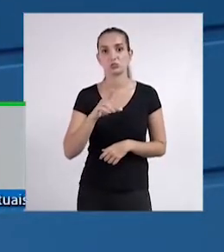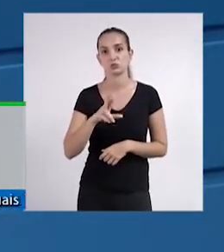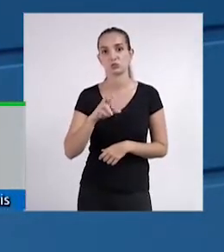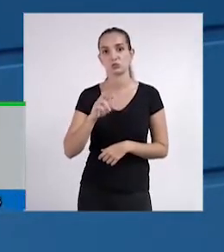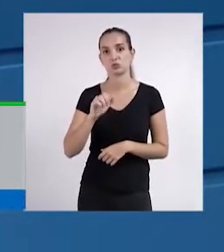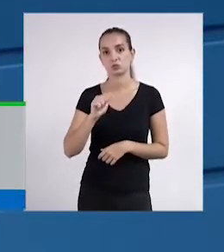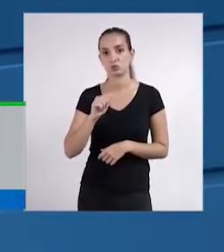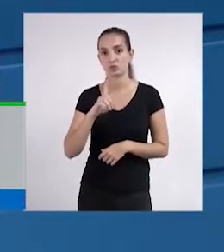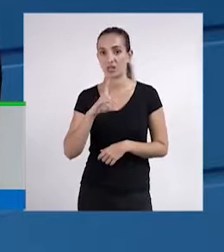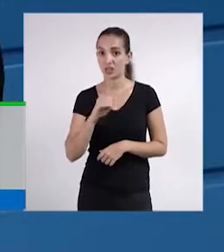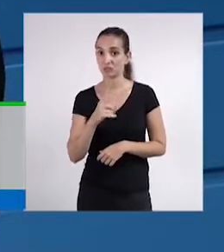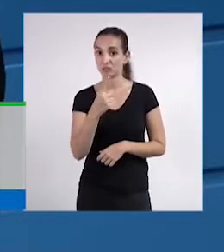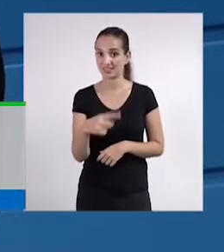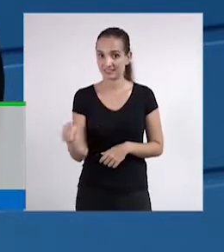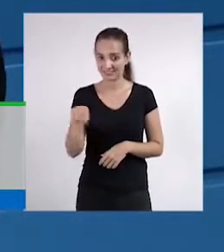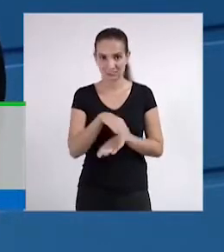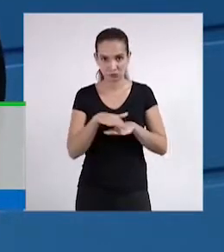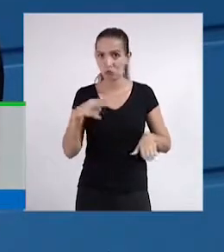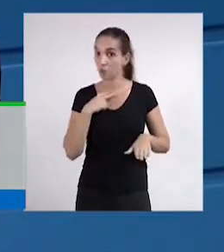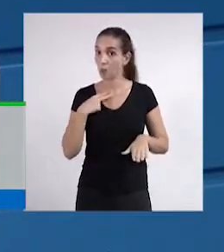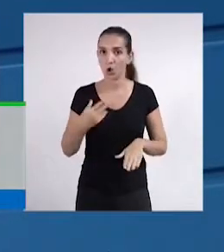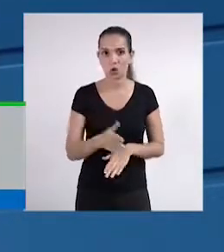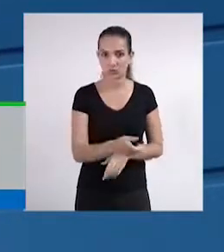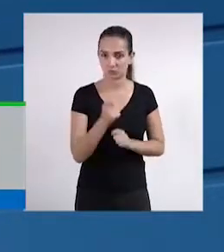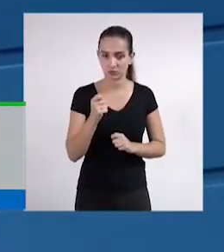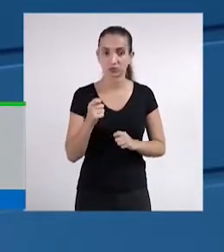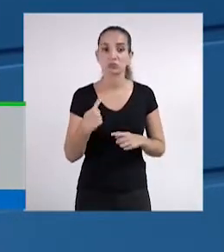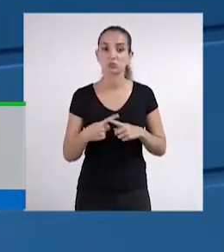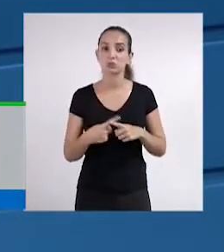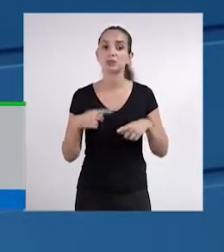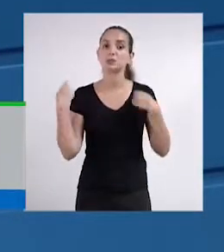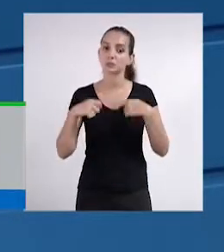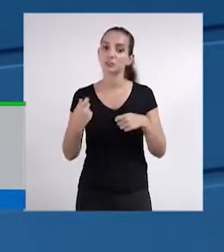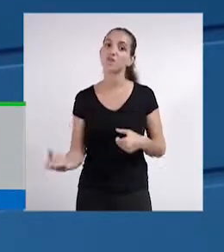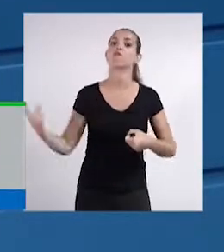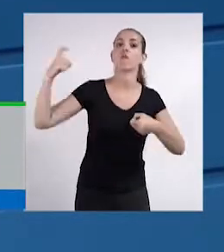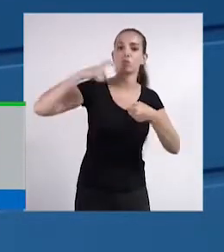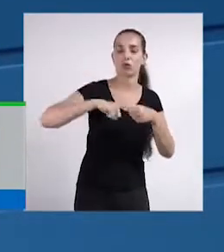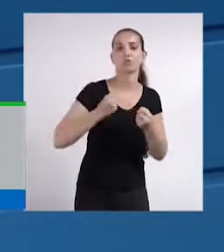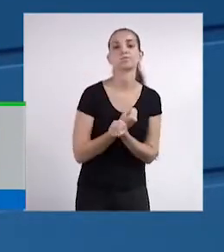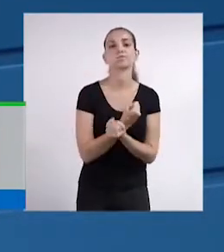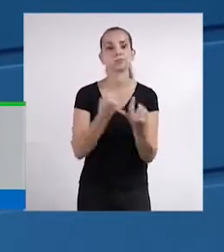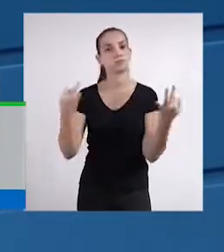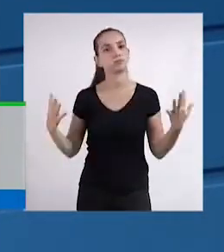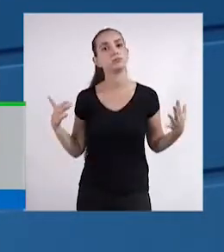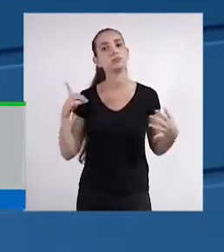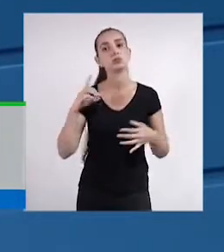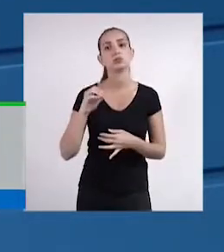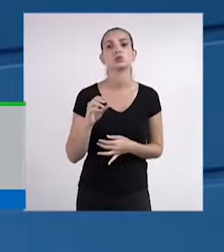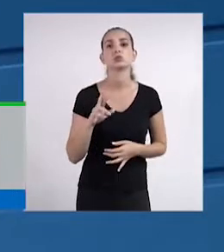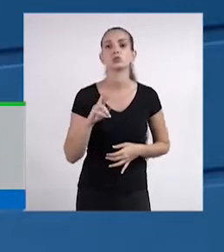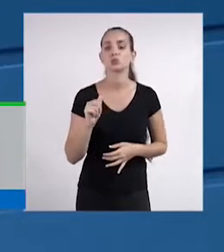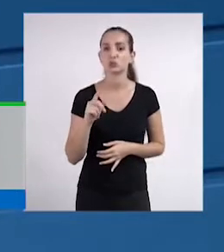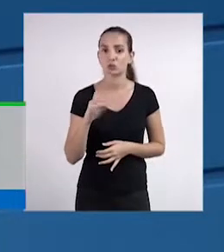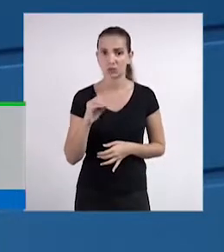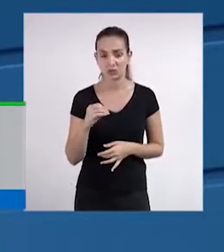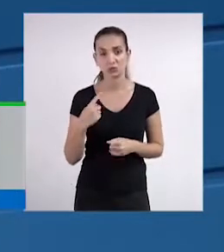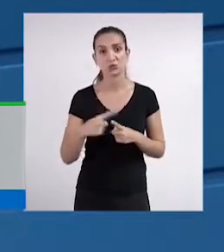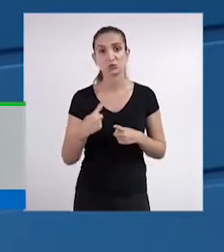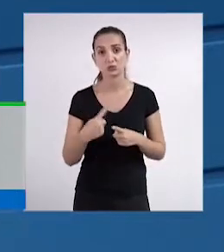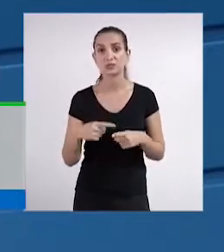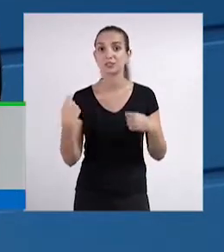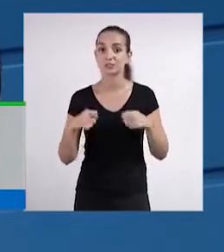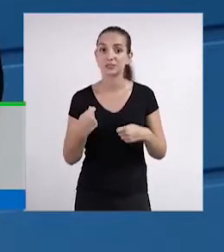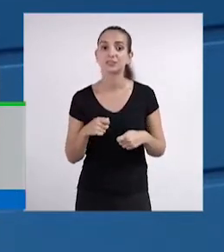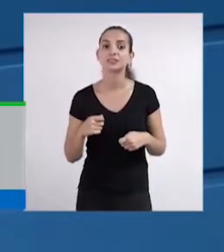para o Estado, porque nós precisamos repovoar os nossos rios, e principalmente com o dourado, para que tenha, né, o peixe